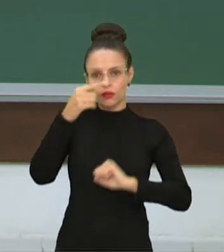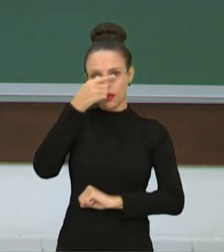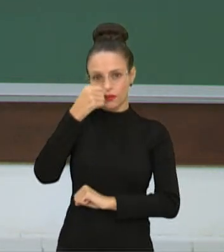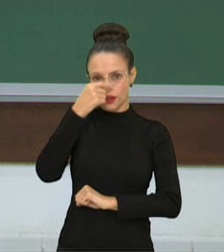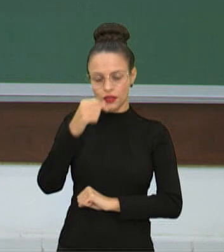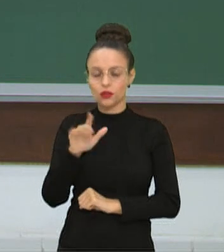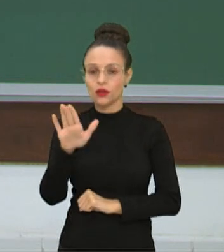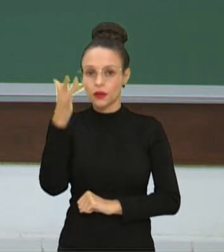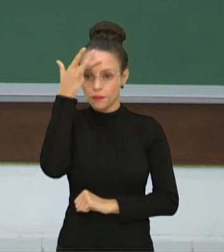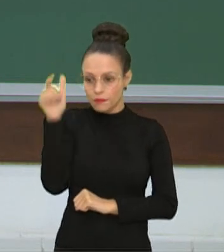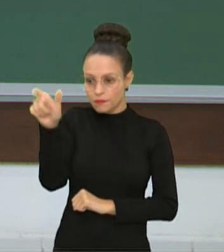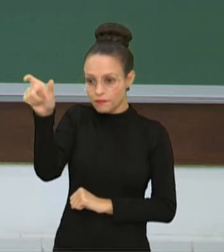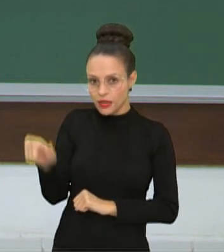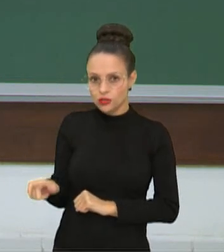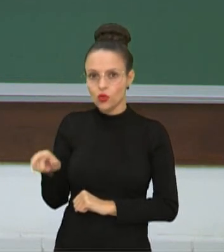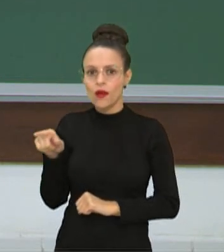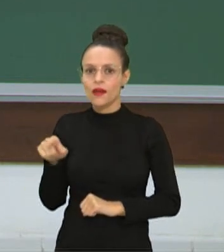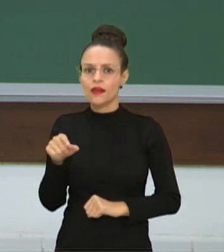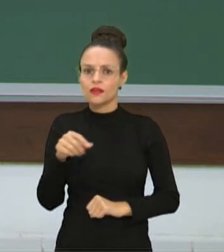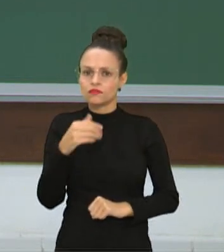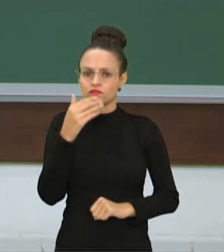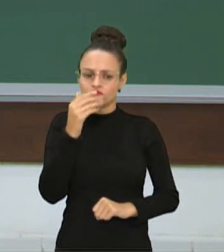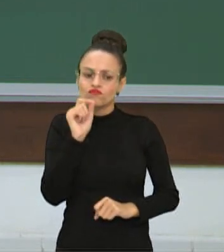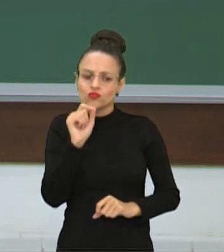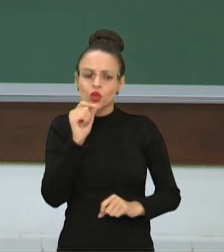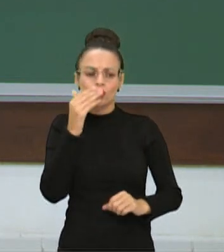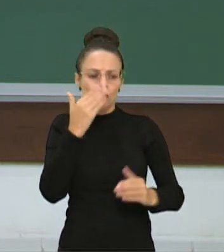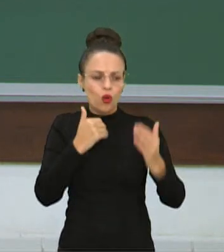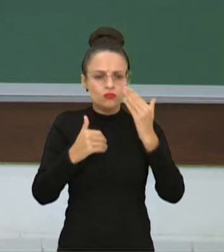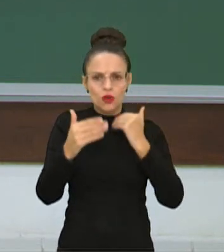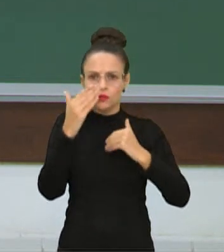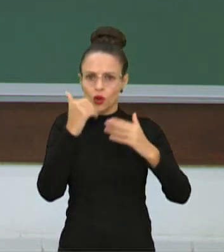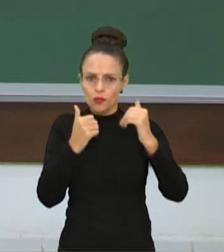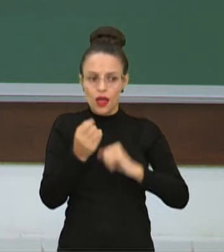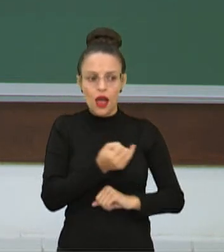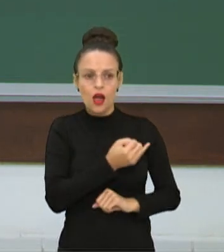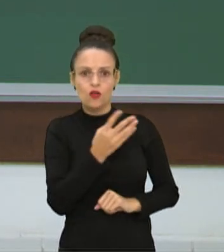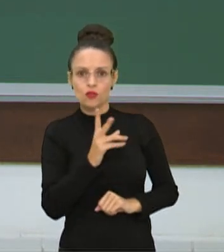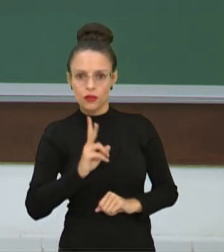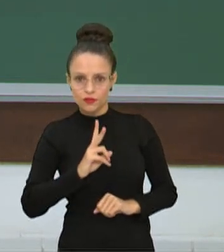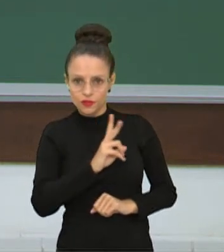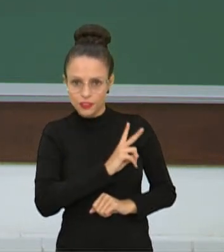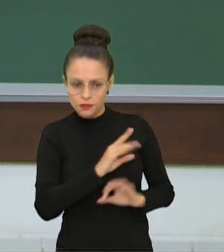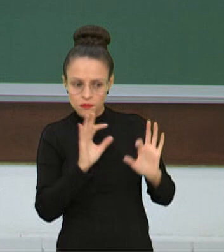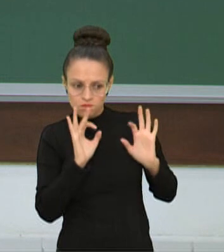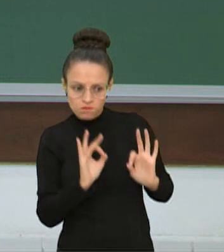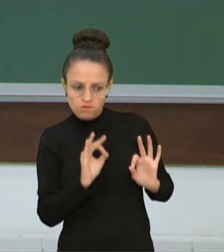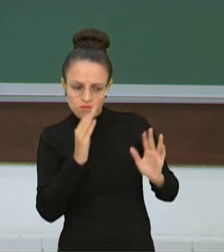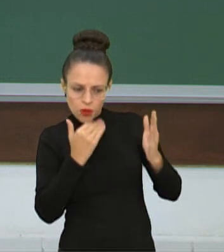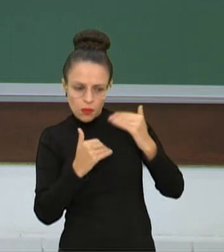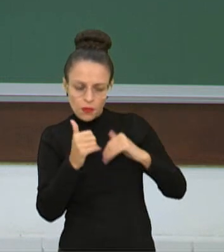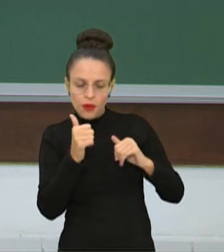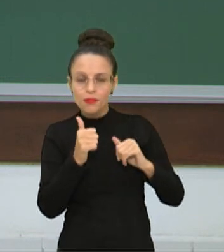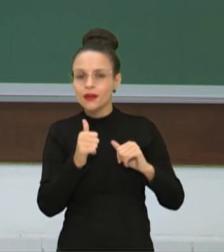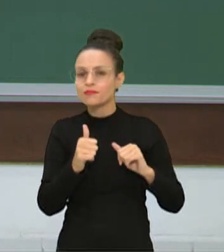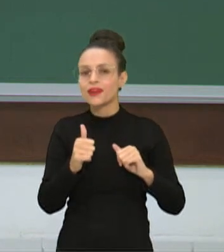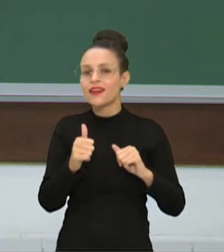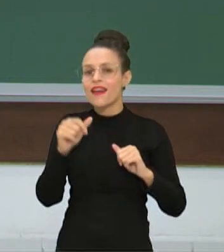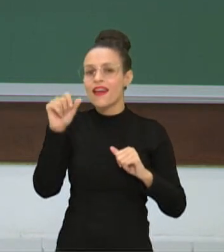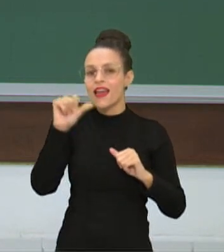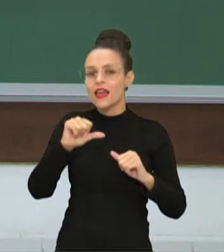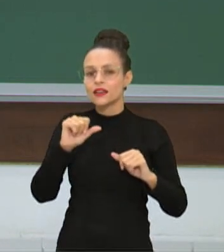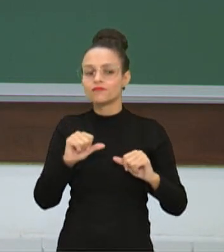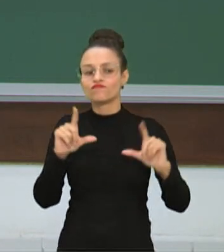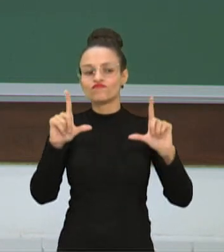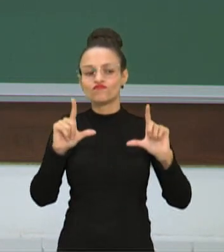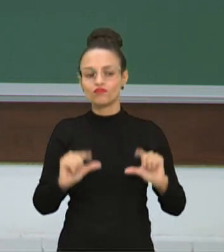uma pessoa, né, quando ela consome quantidades adequadas de algumas vitaminas, a chance dela ficar doente com gripes,